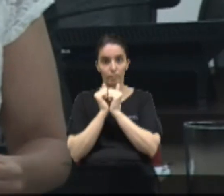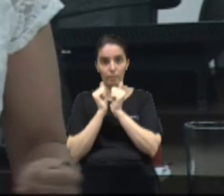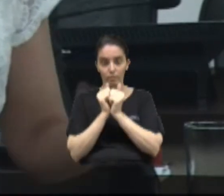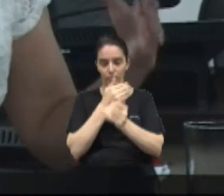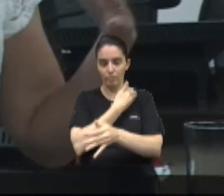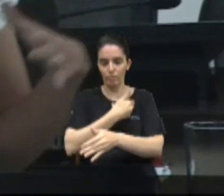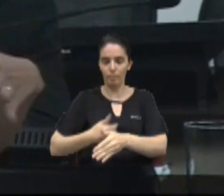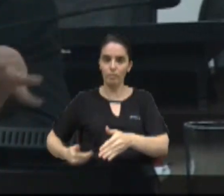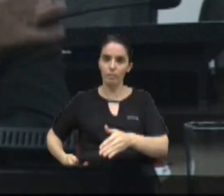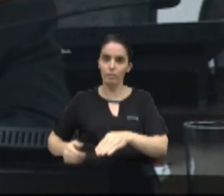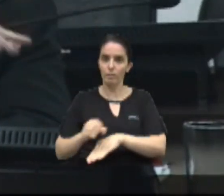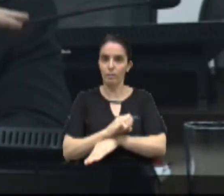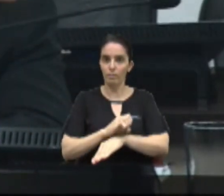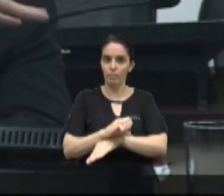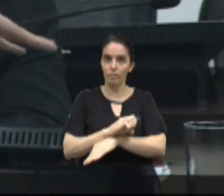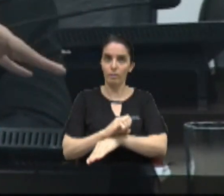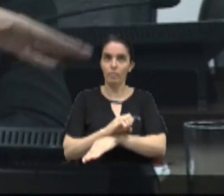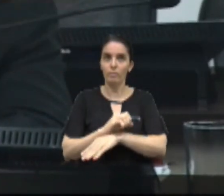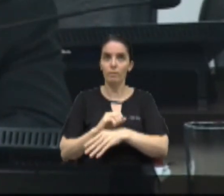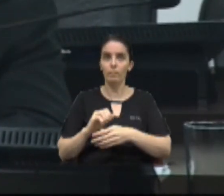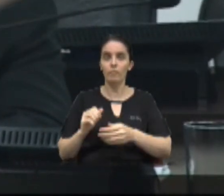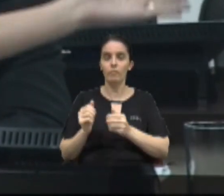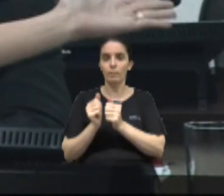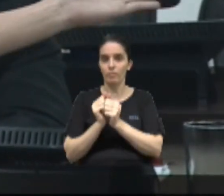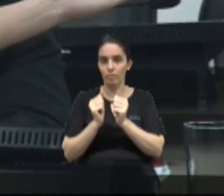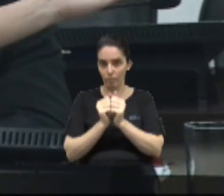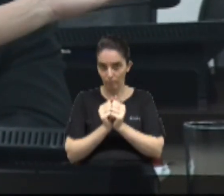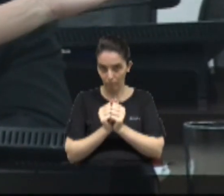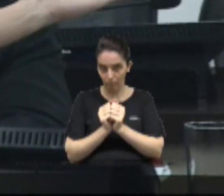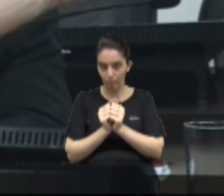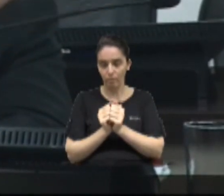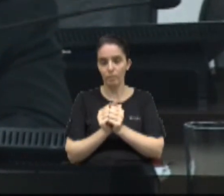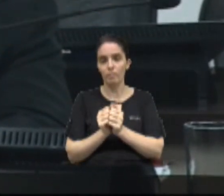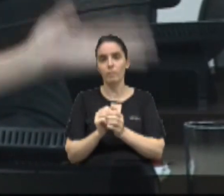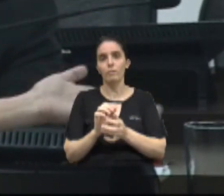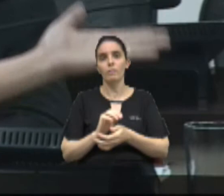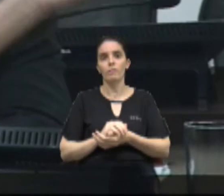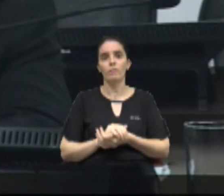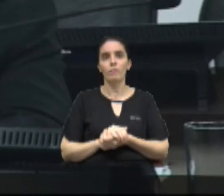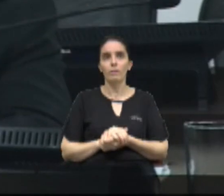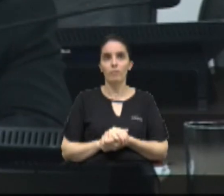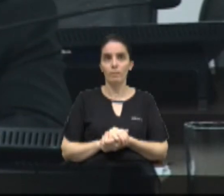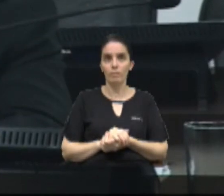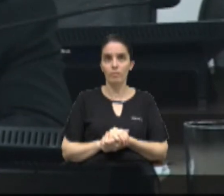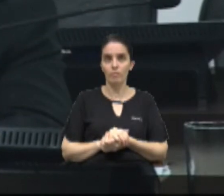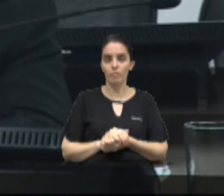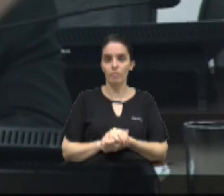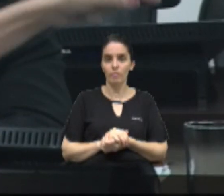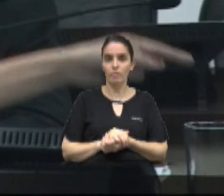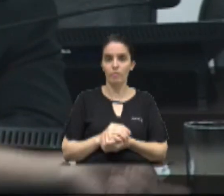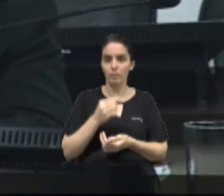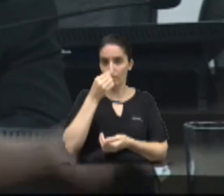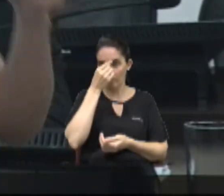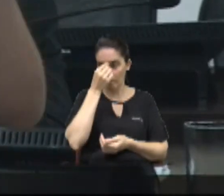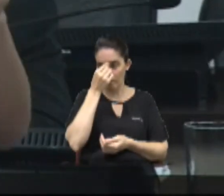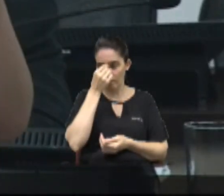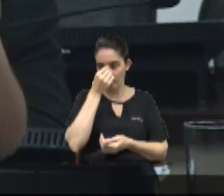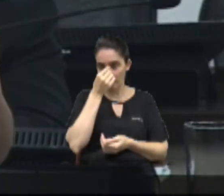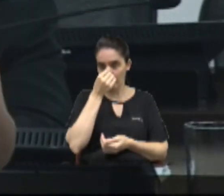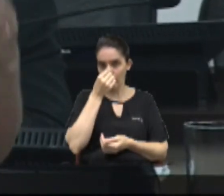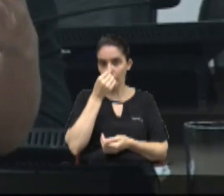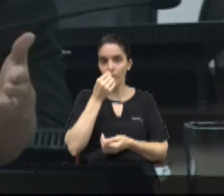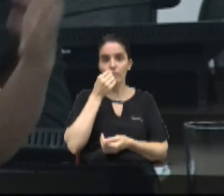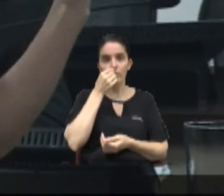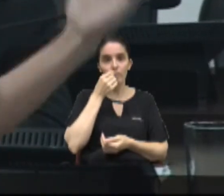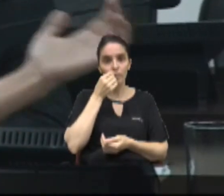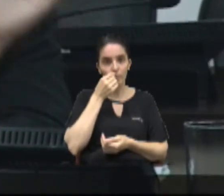governador. Na ocasião, tivemos a oportunidade, consegui estreitar os laços do vereador Jorge de Freitas, o vereador Estevão